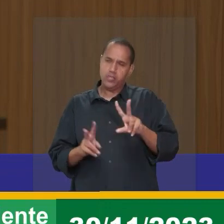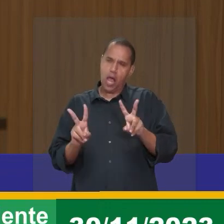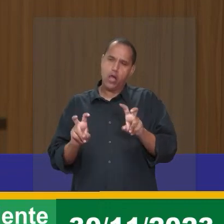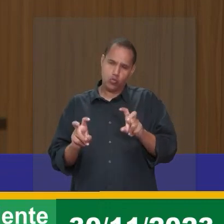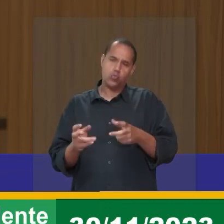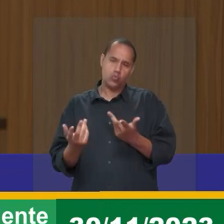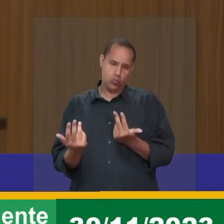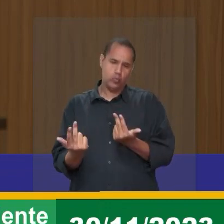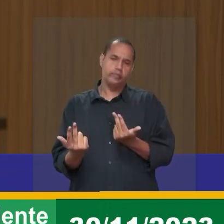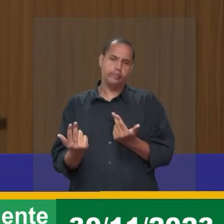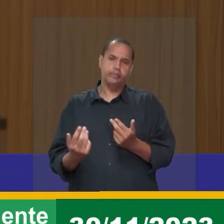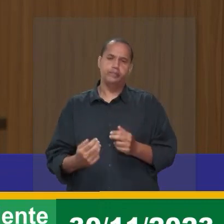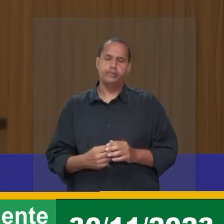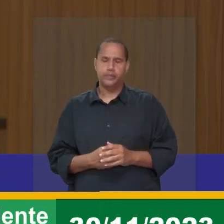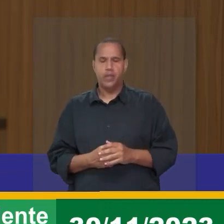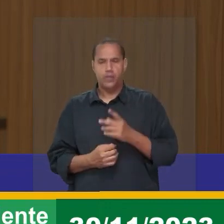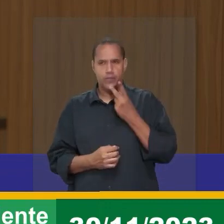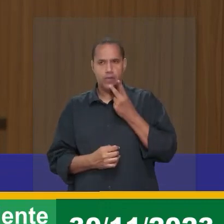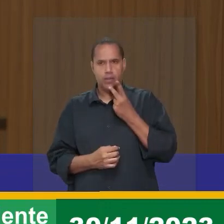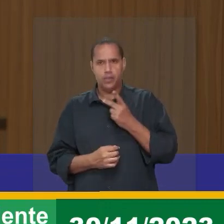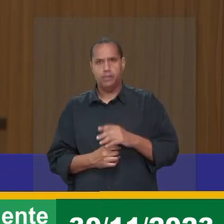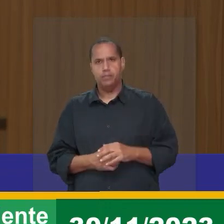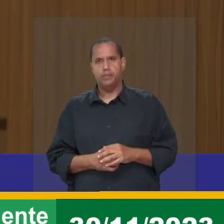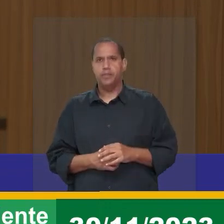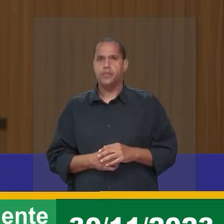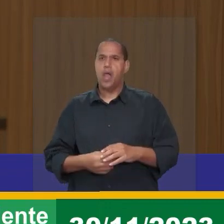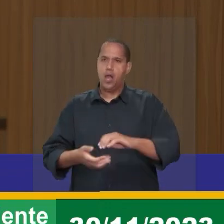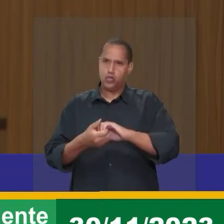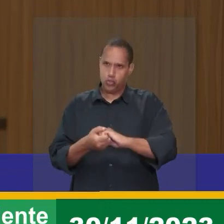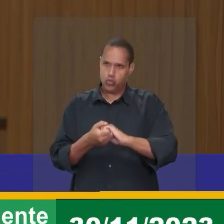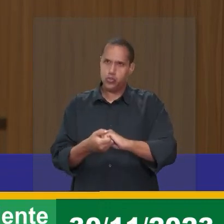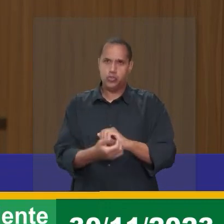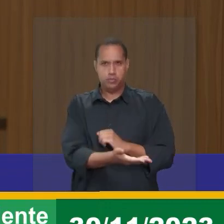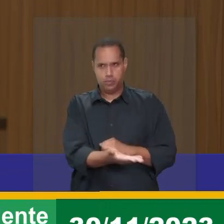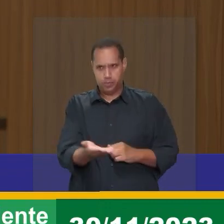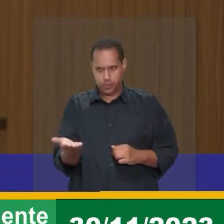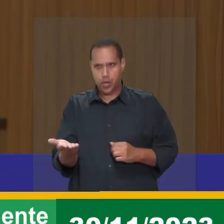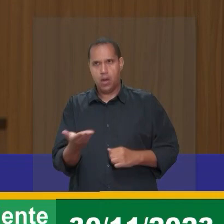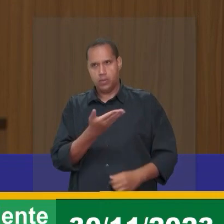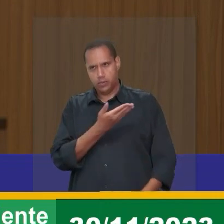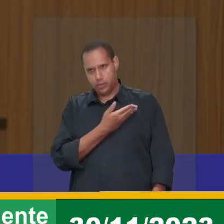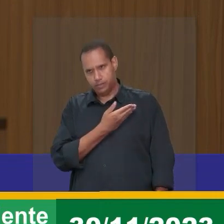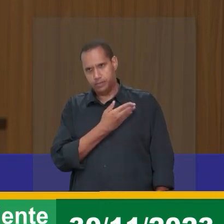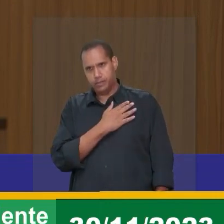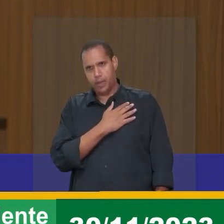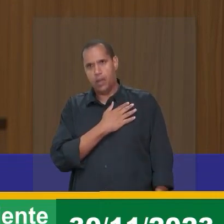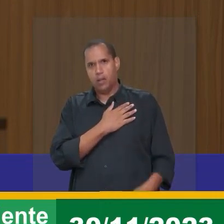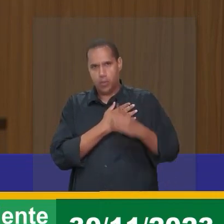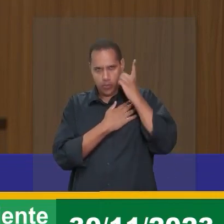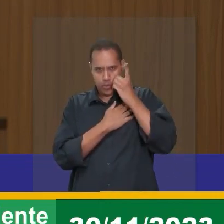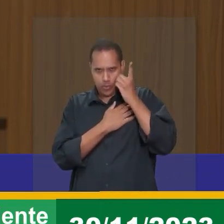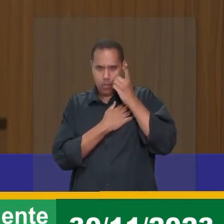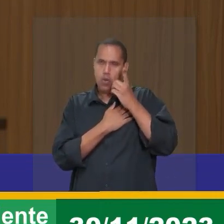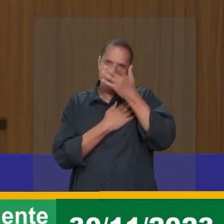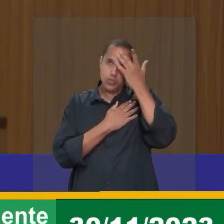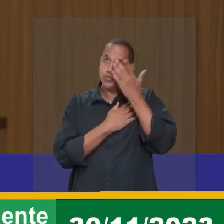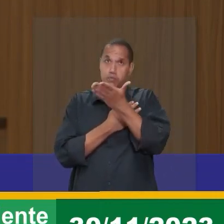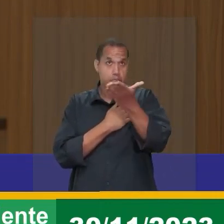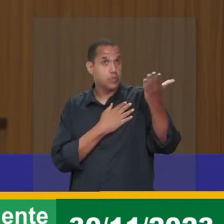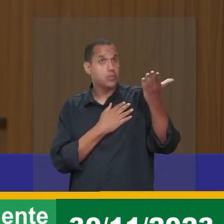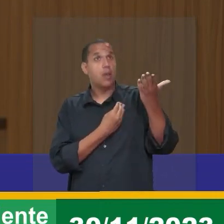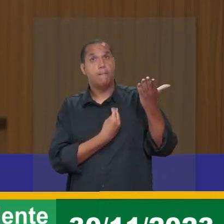29 em seu escritório político em Goianésia o parlamentar e seus pais Ainda